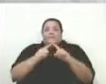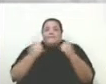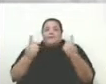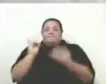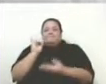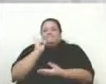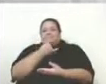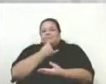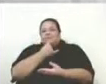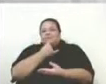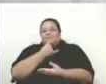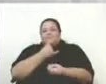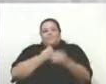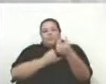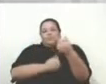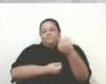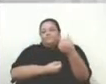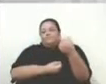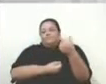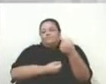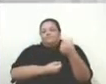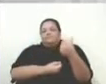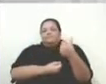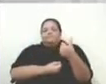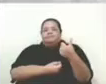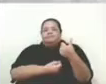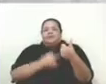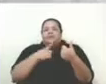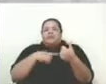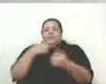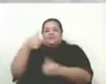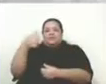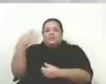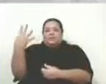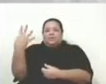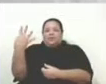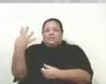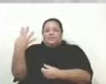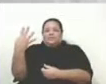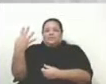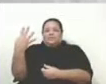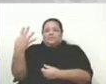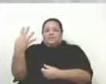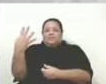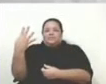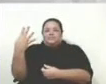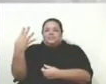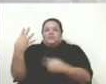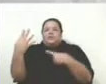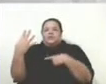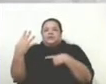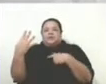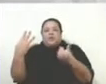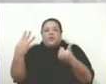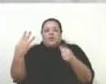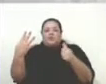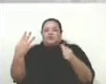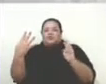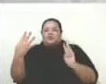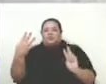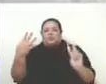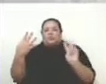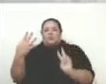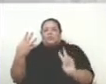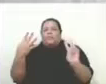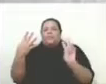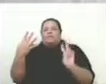são em número suficiente. Nós temos 74 unidades na rede e, hoje, nós temos 11 duplas, trabalham em duplas dentro das